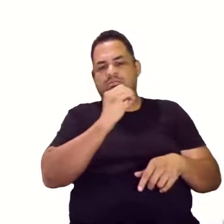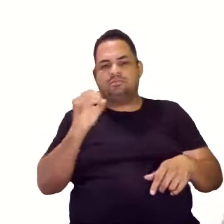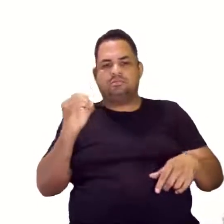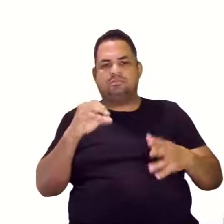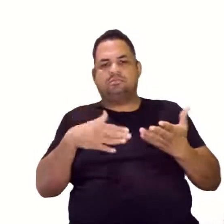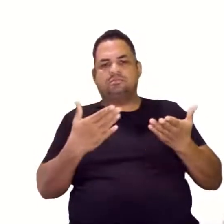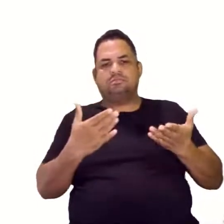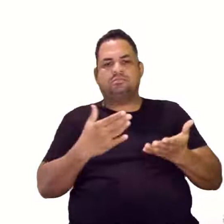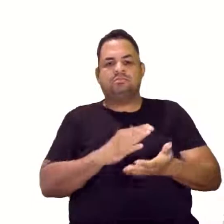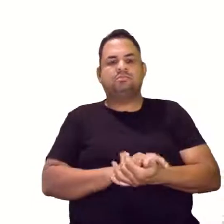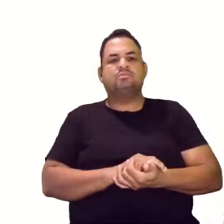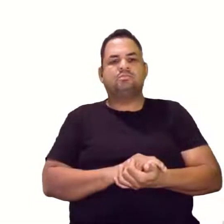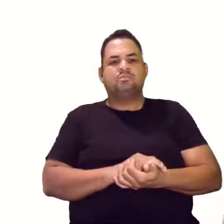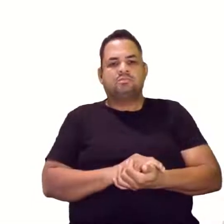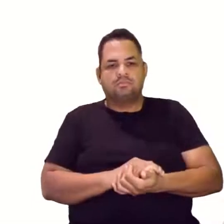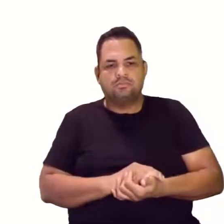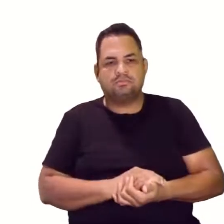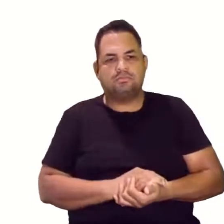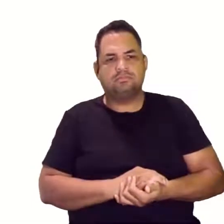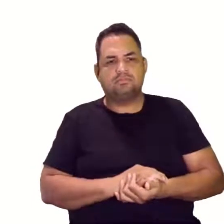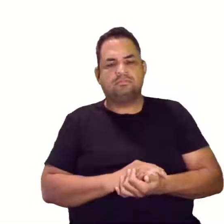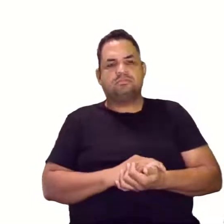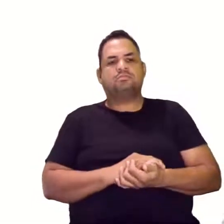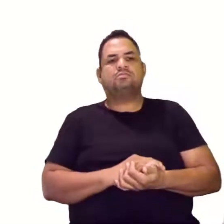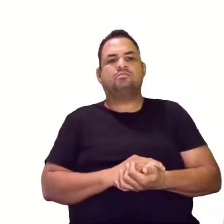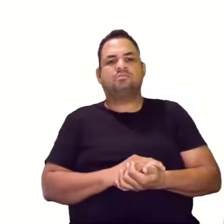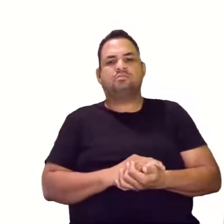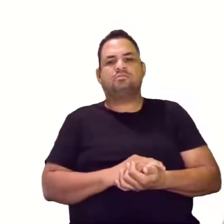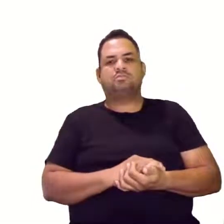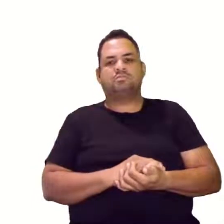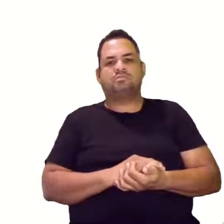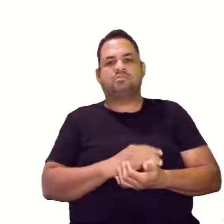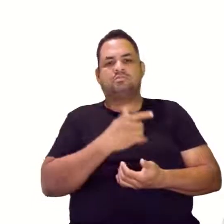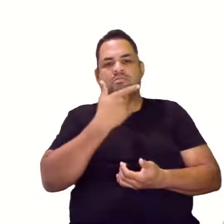números inteiros e não números decimais. Isso. Né? Então vamos lá, o